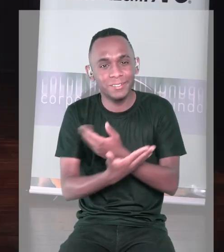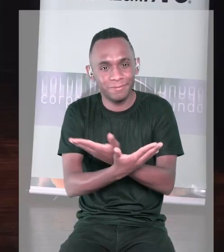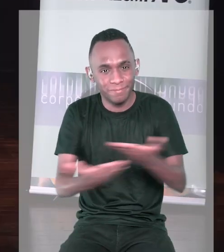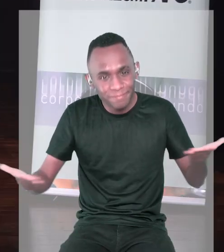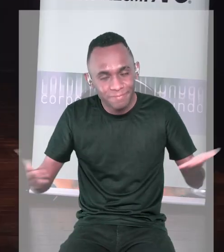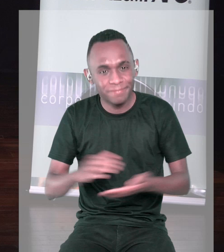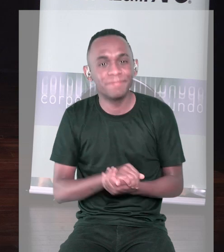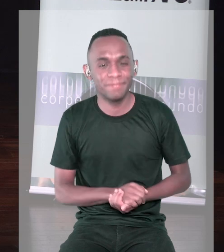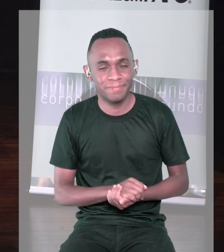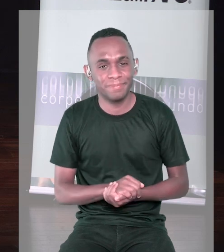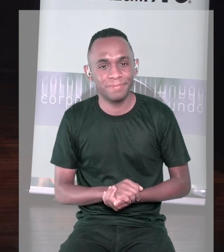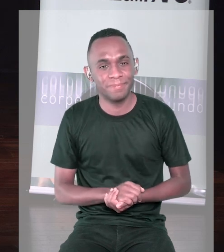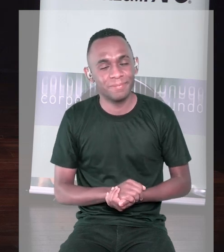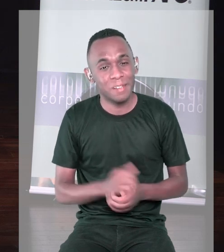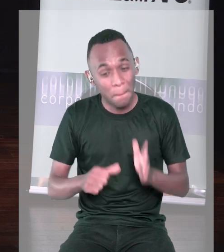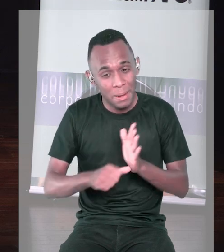Bom, gente, muito boa noite.